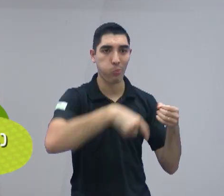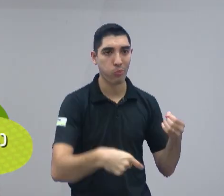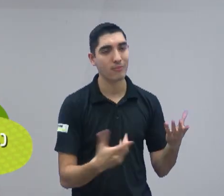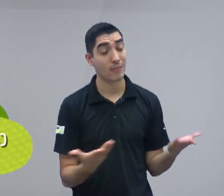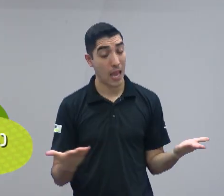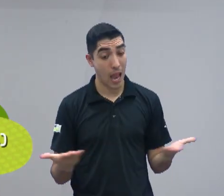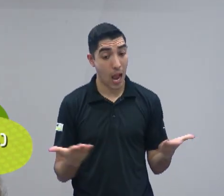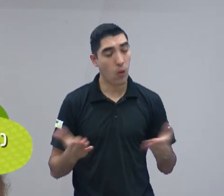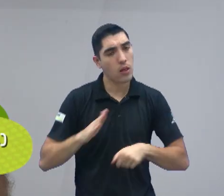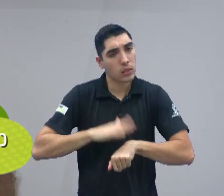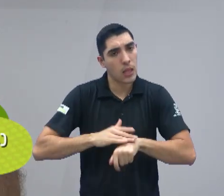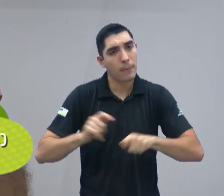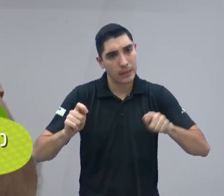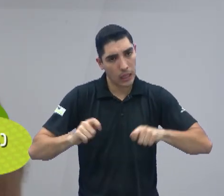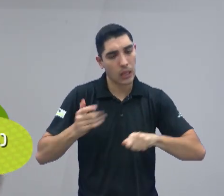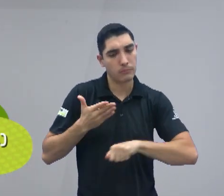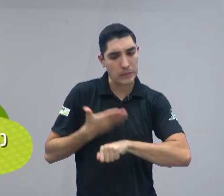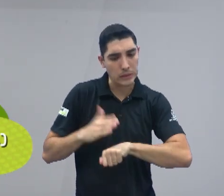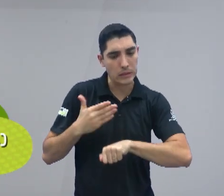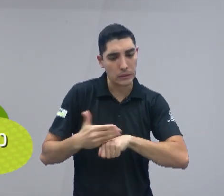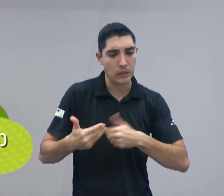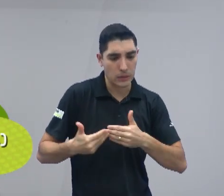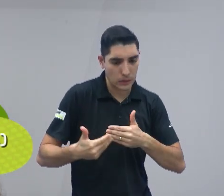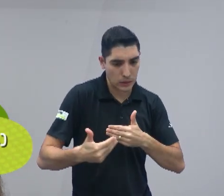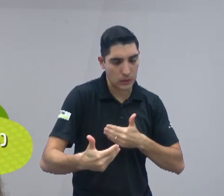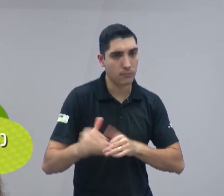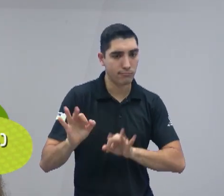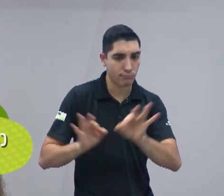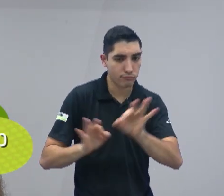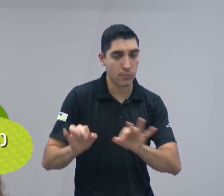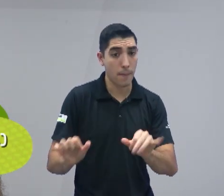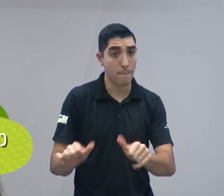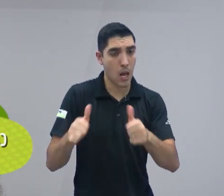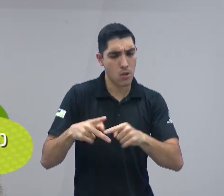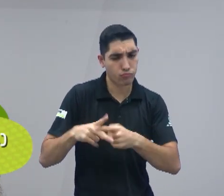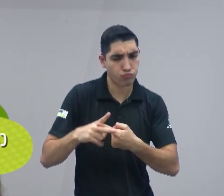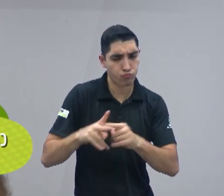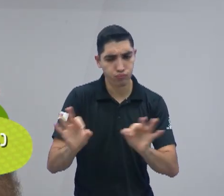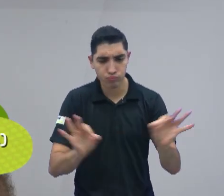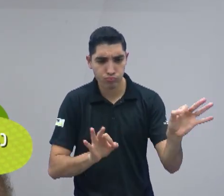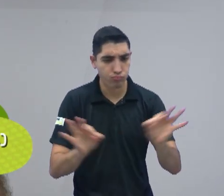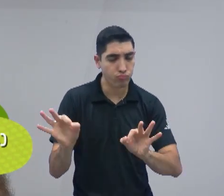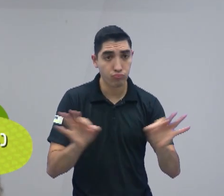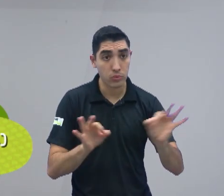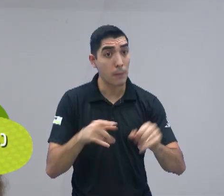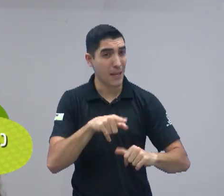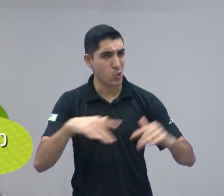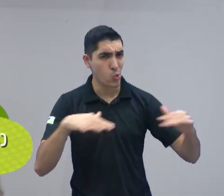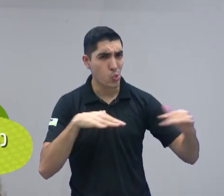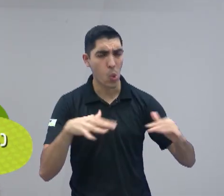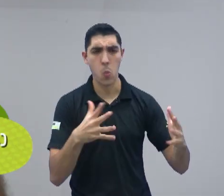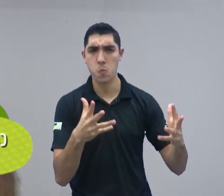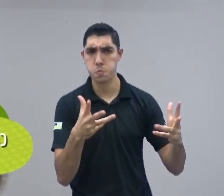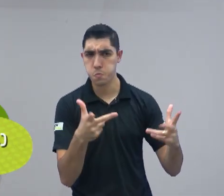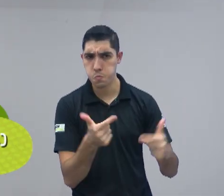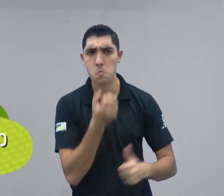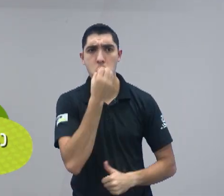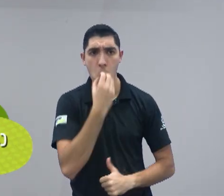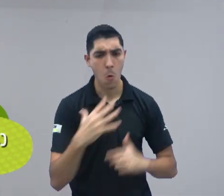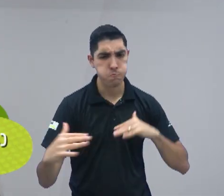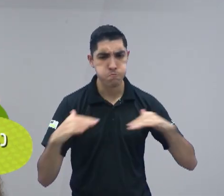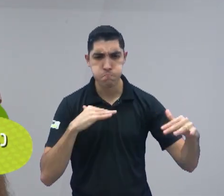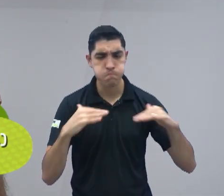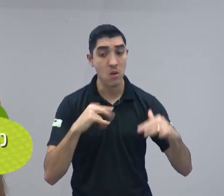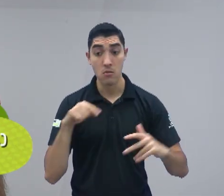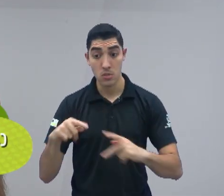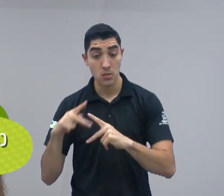isso, conversar, para poder ajustar essas questões pontuais, porque foi um jogaço, né? Bem movimentado. O São José